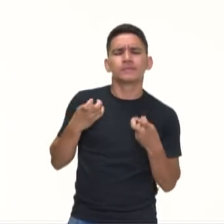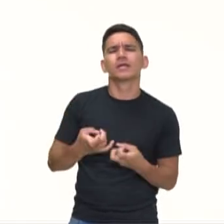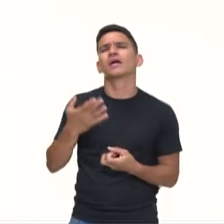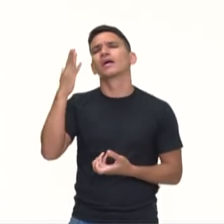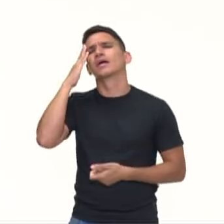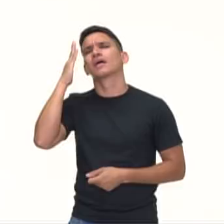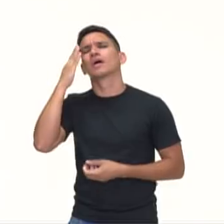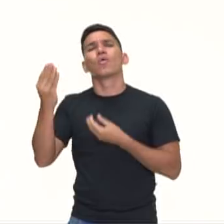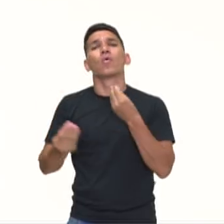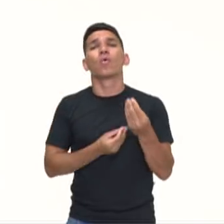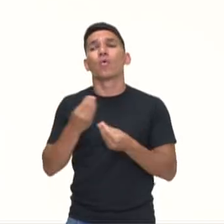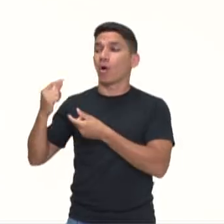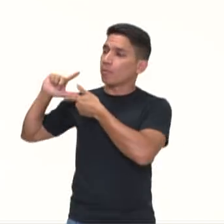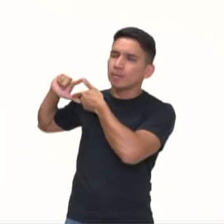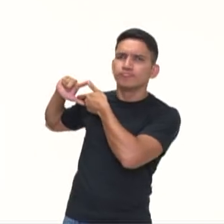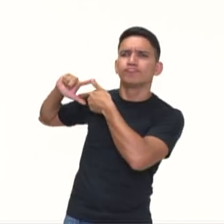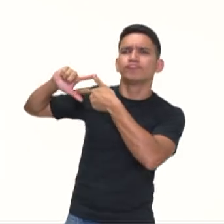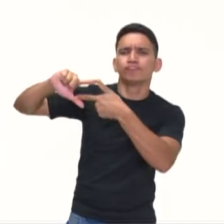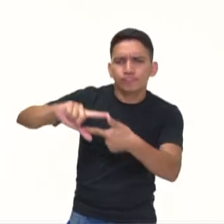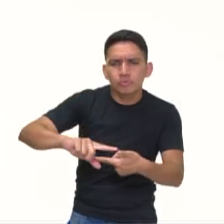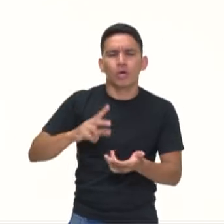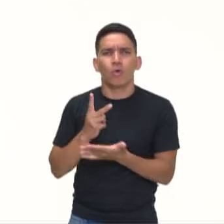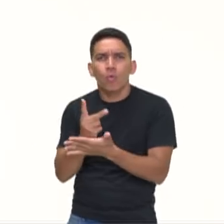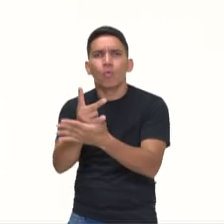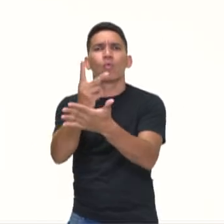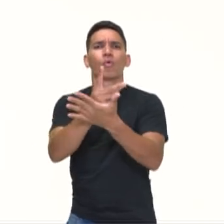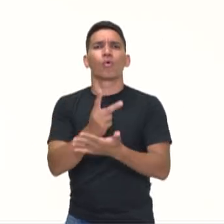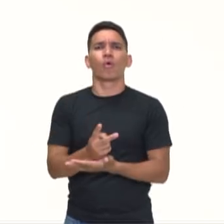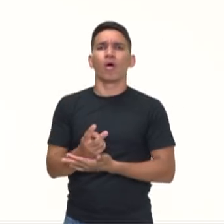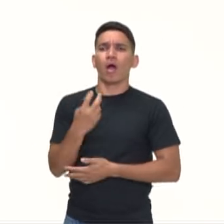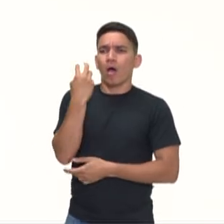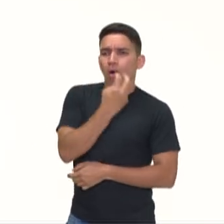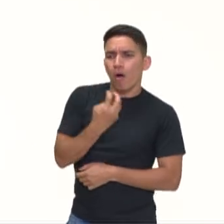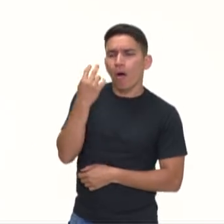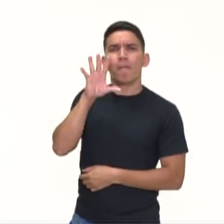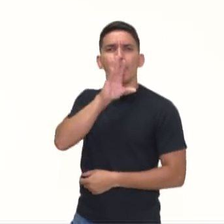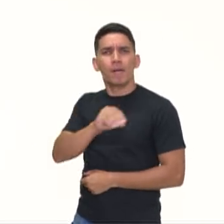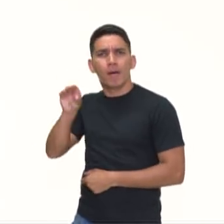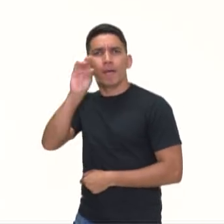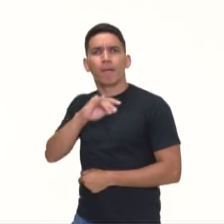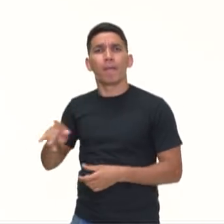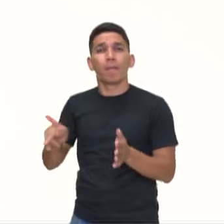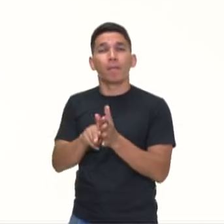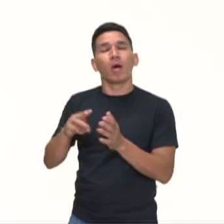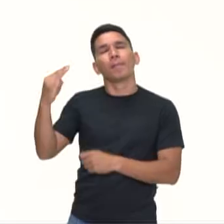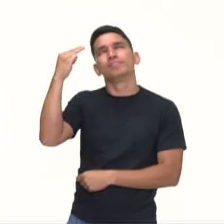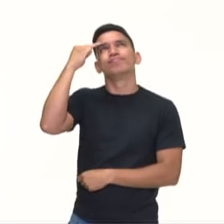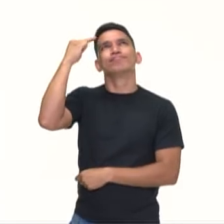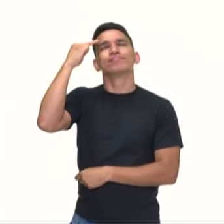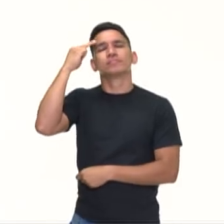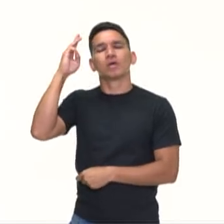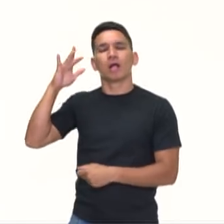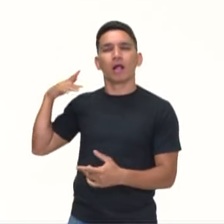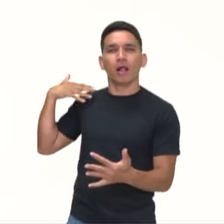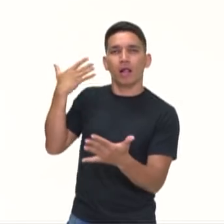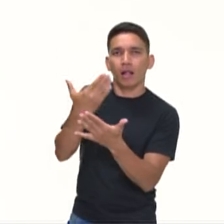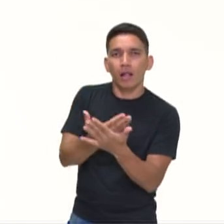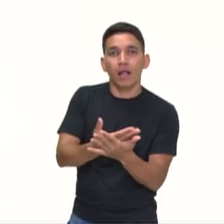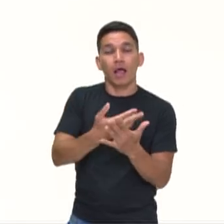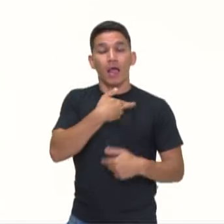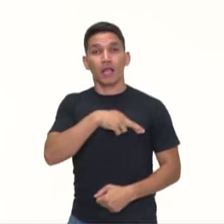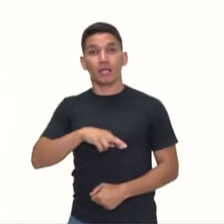tradição oral na preservação da memória religiosa, identificar as diferenças entre mitos,